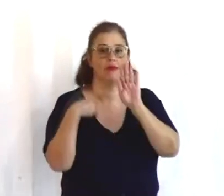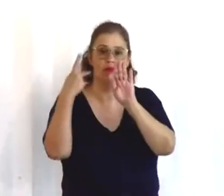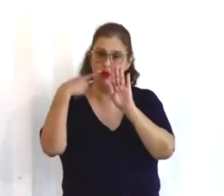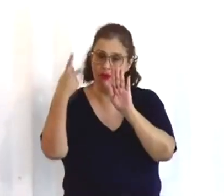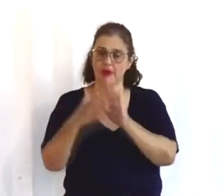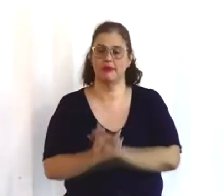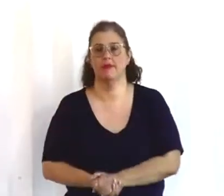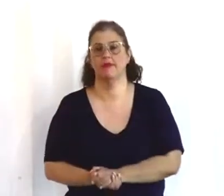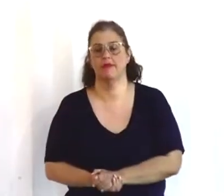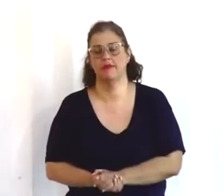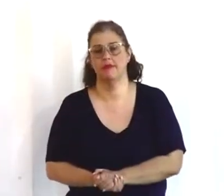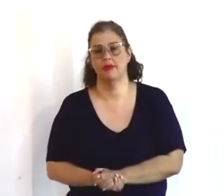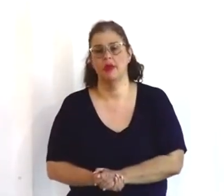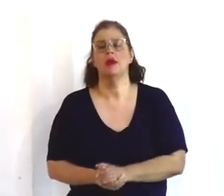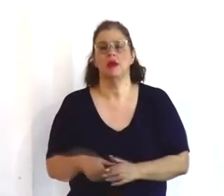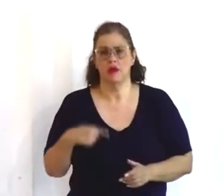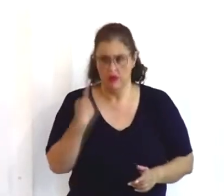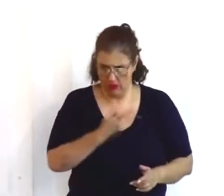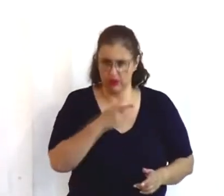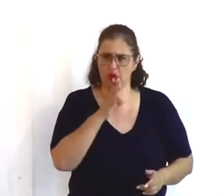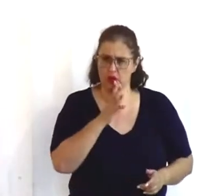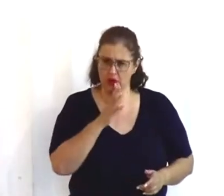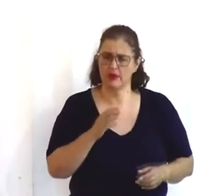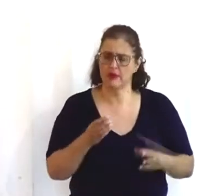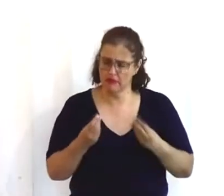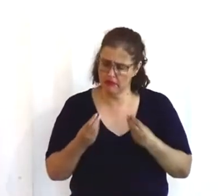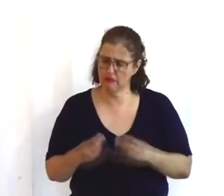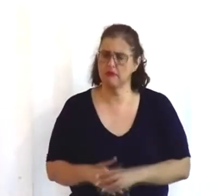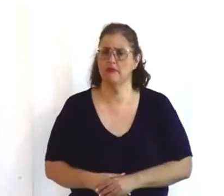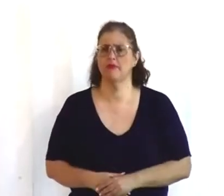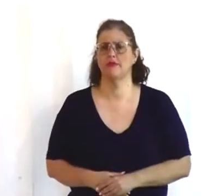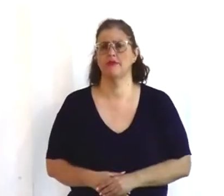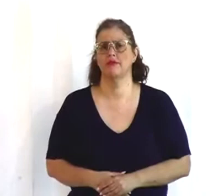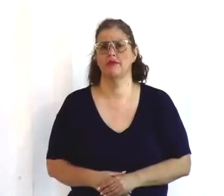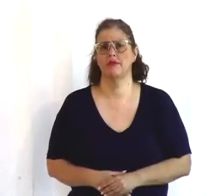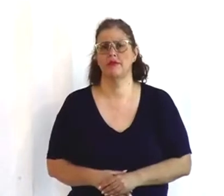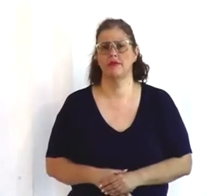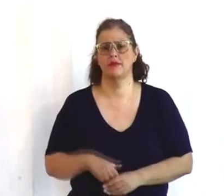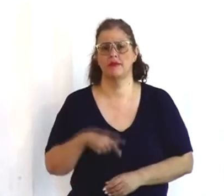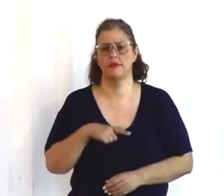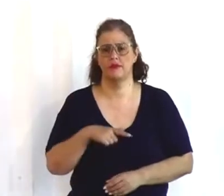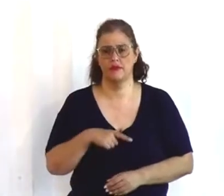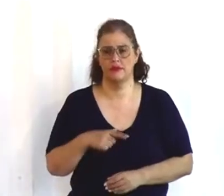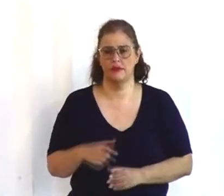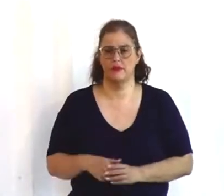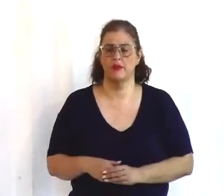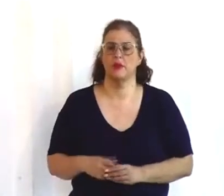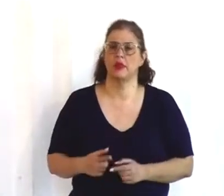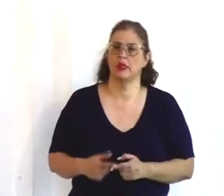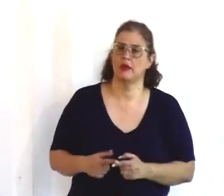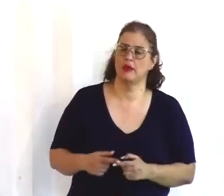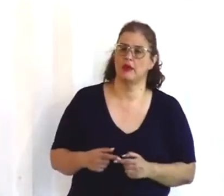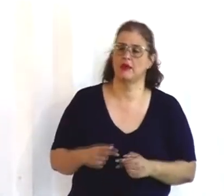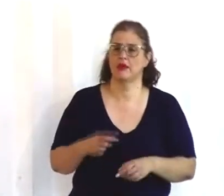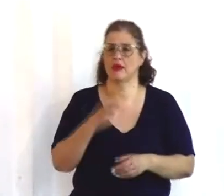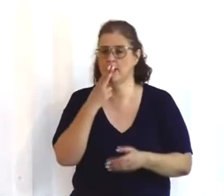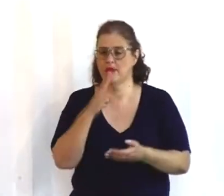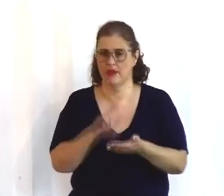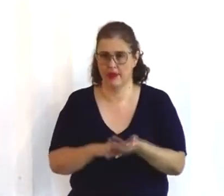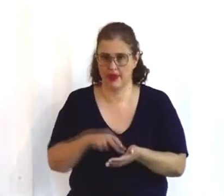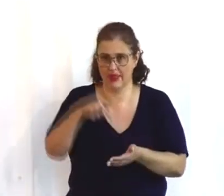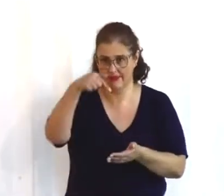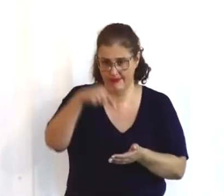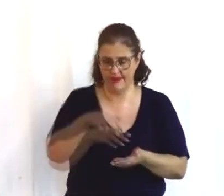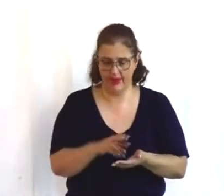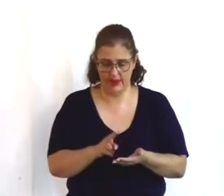Nós conhecemos muito bem, já fizemos vários estudos, sempre é oportuno voltar a estudar as cartas das igrejas da Ásia.